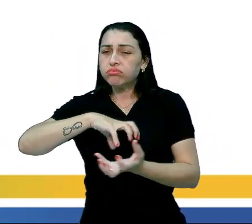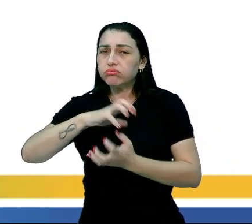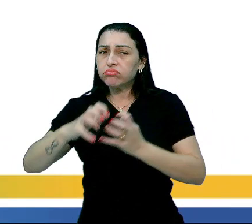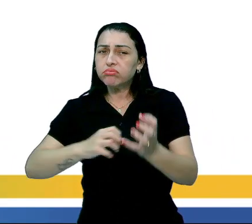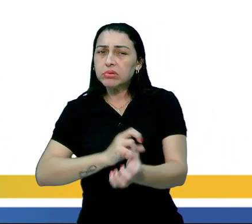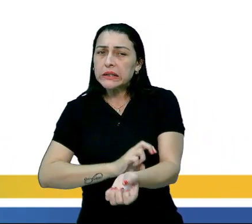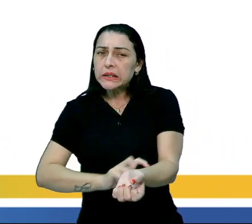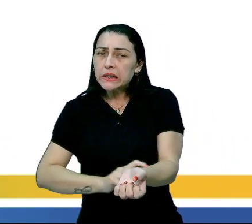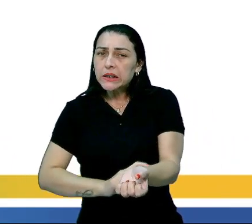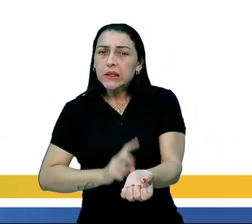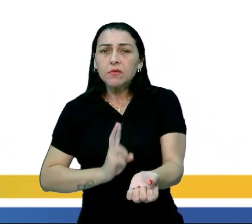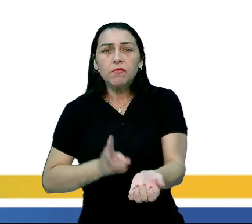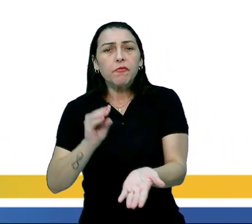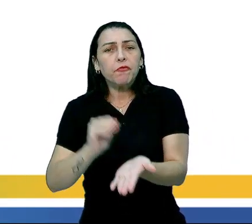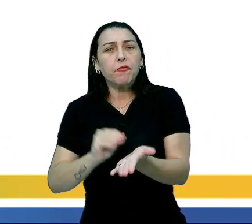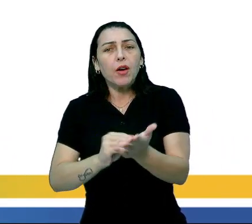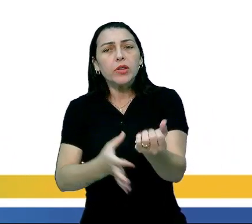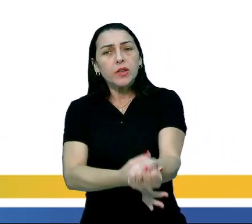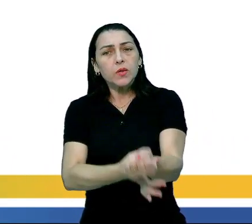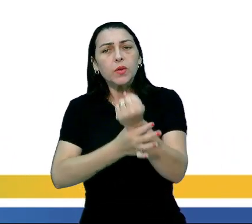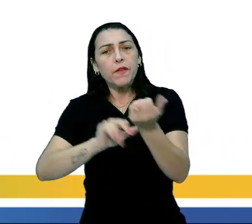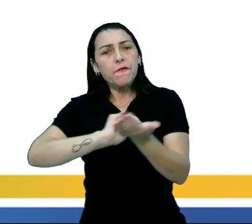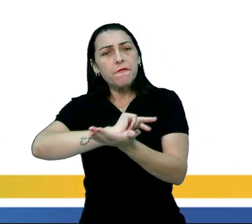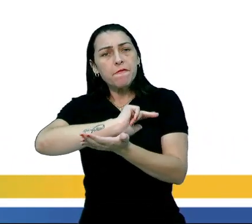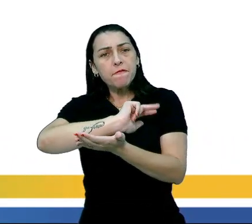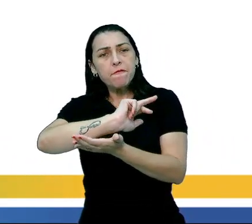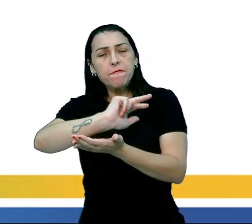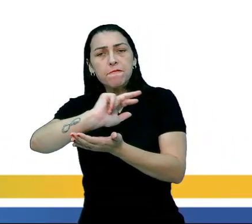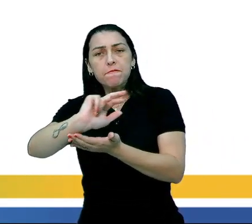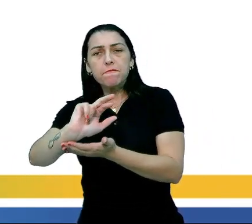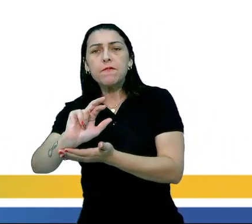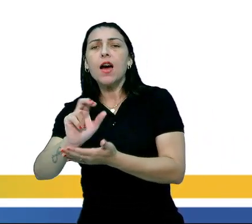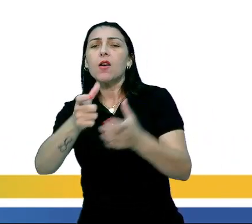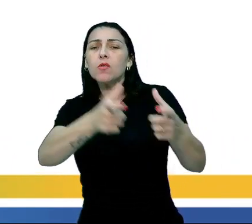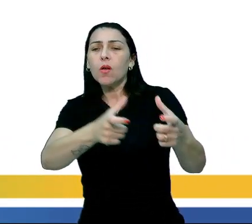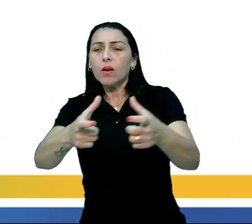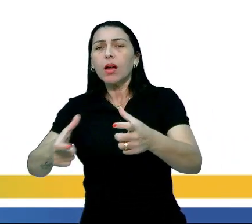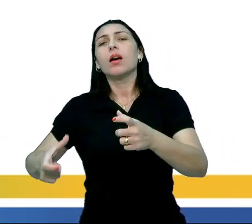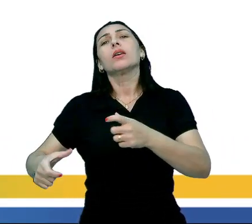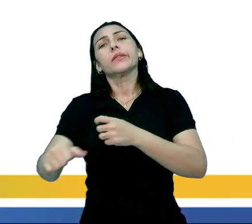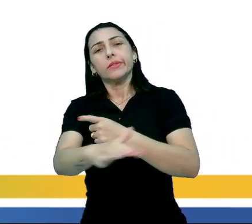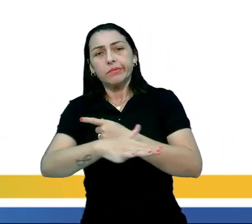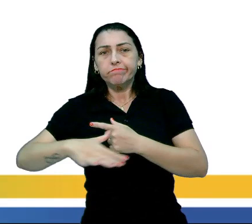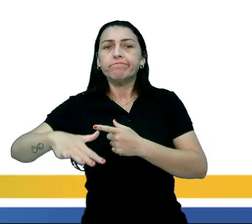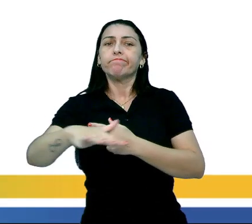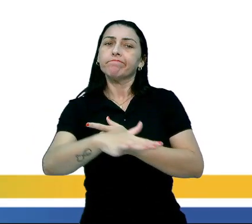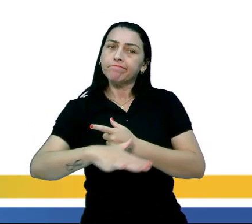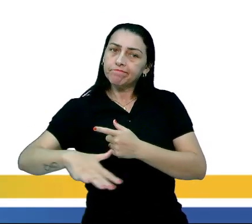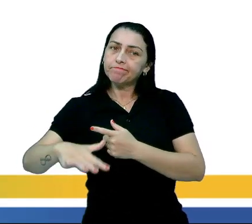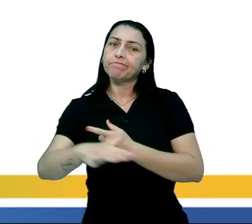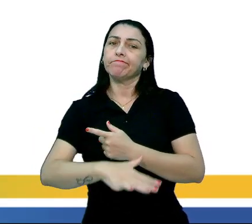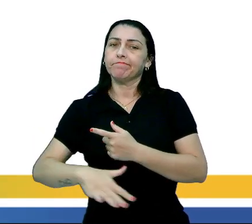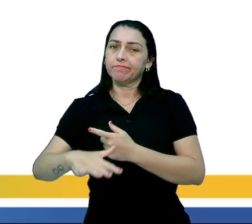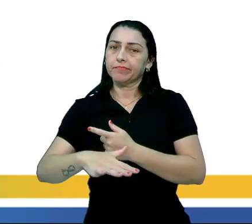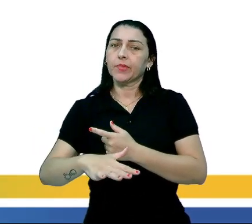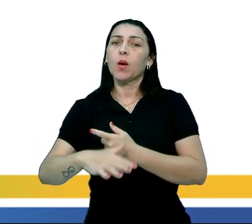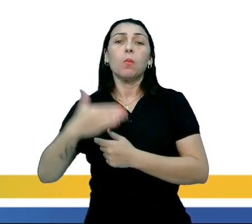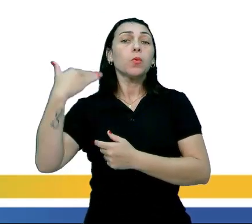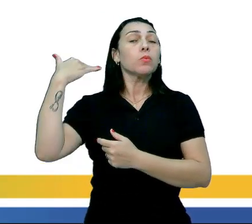tensão permanente pela falta de segurança nos vários segmentos da sociedade. Com os